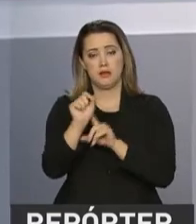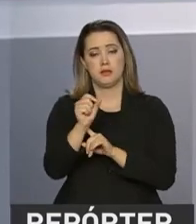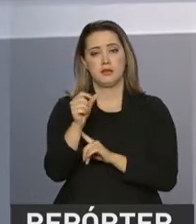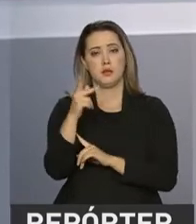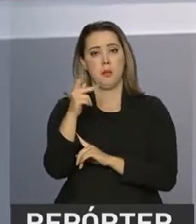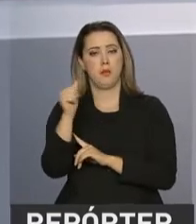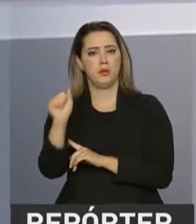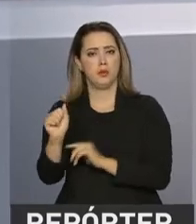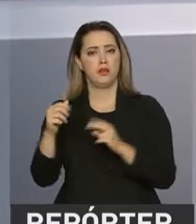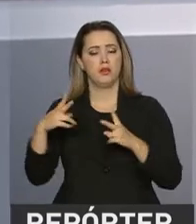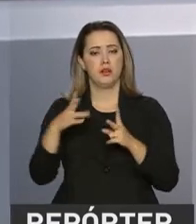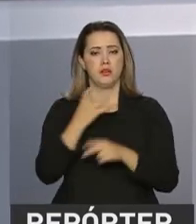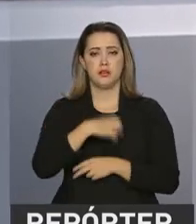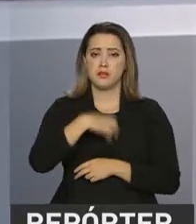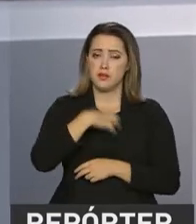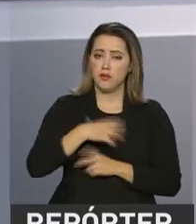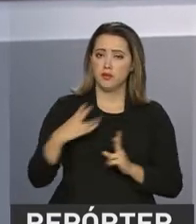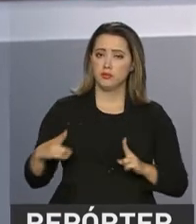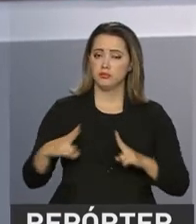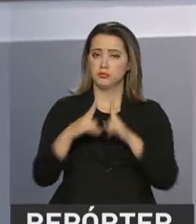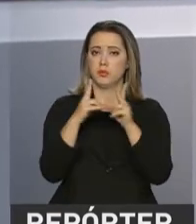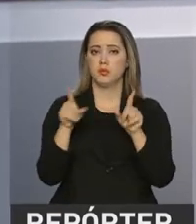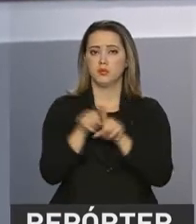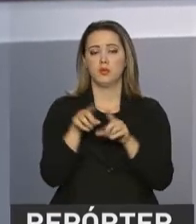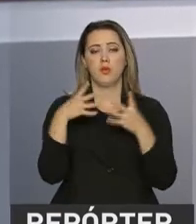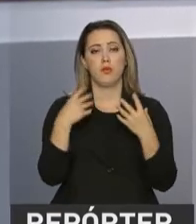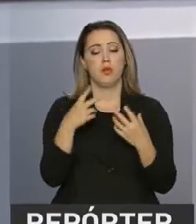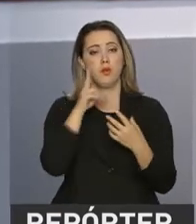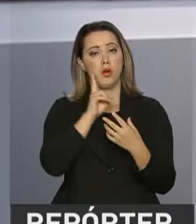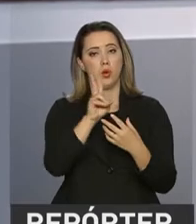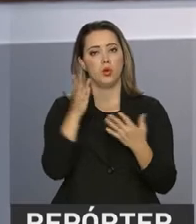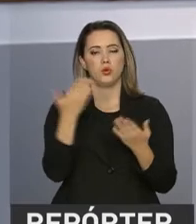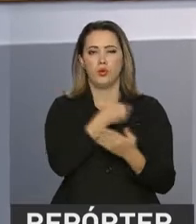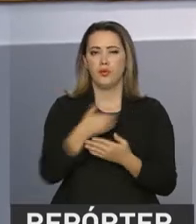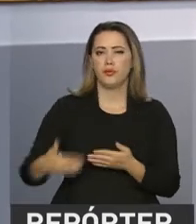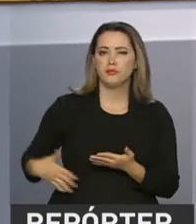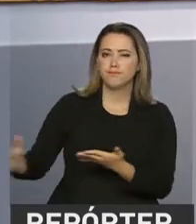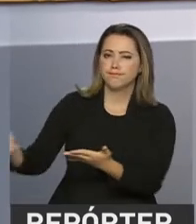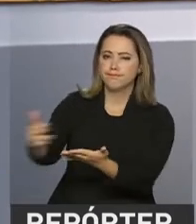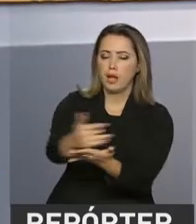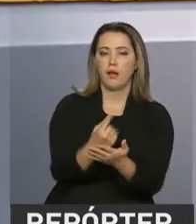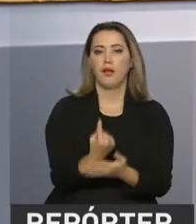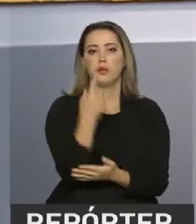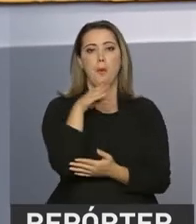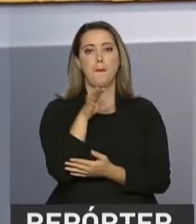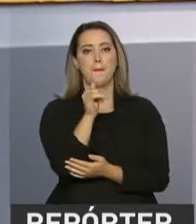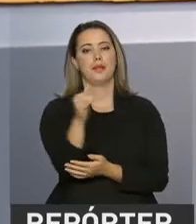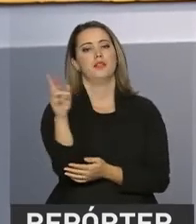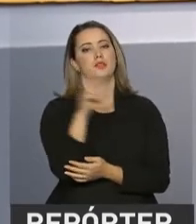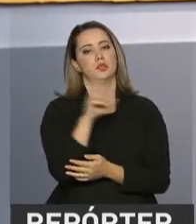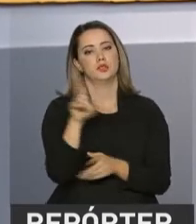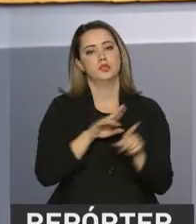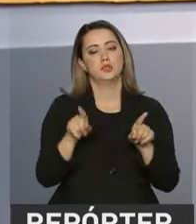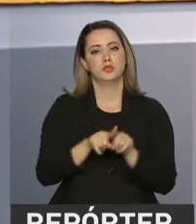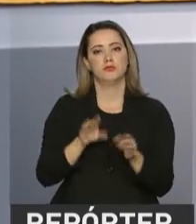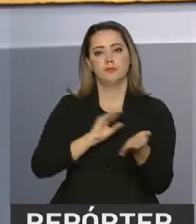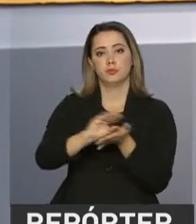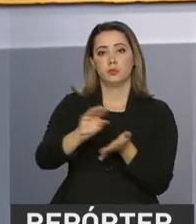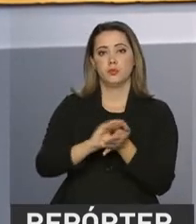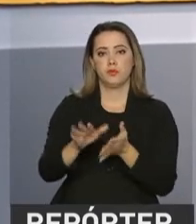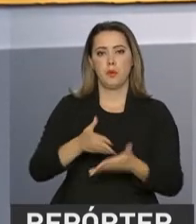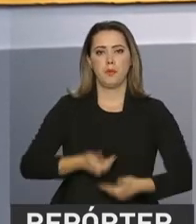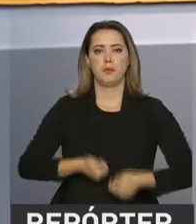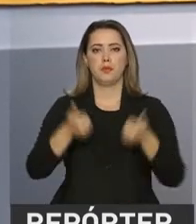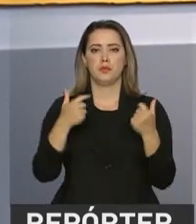florianópolis com a medida o governo deve arrecadar agora cerca de um bilhão e meio de reais e os investimentos devem trazer